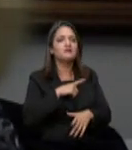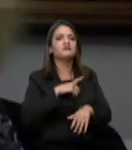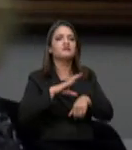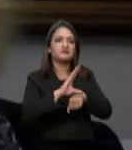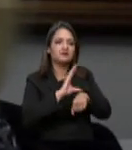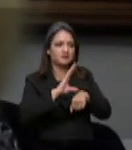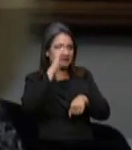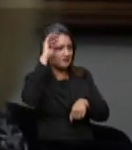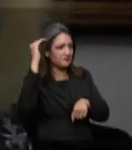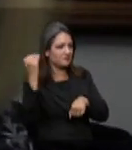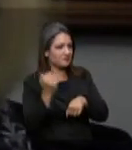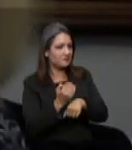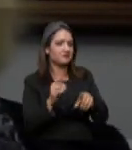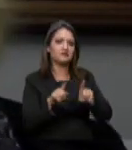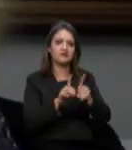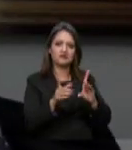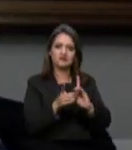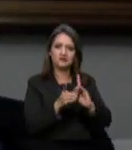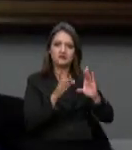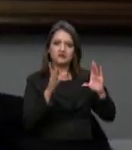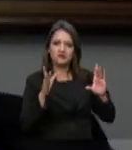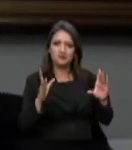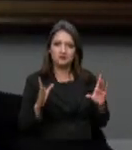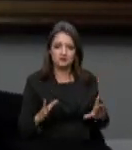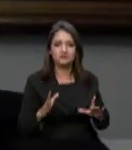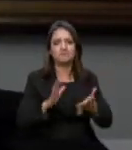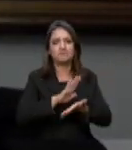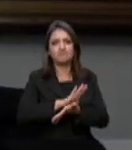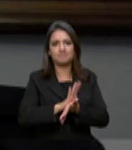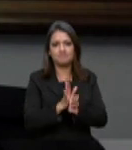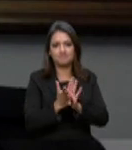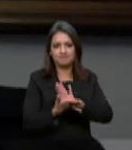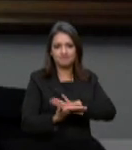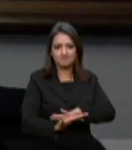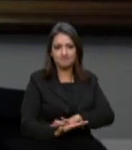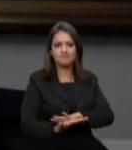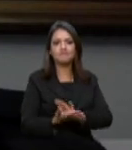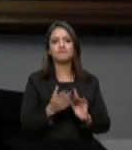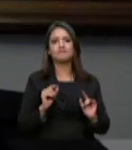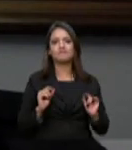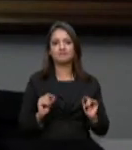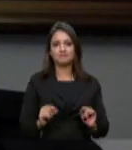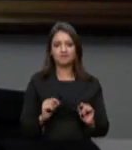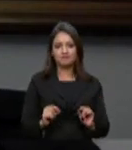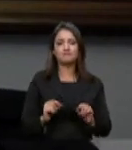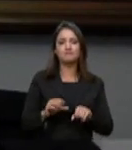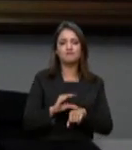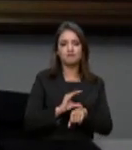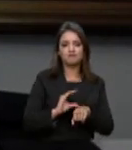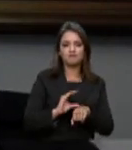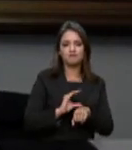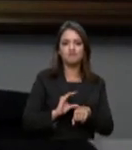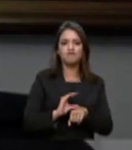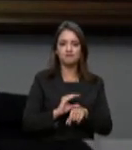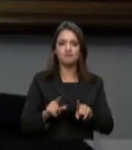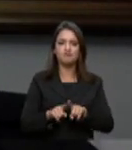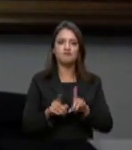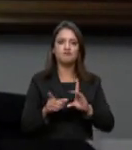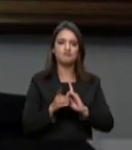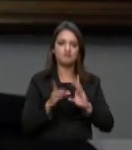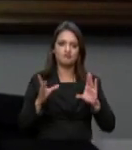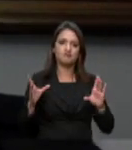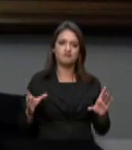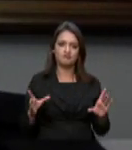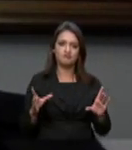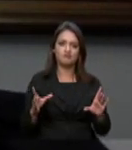constitucionais e Democráticos para destruir de dentro a constituição EA democracia